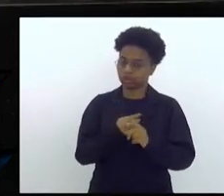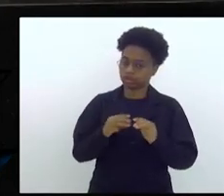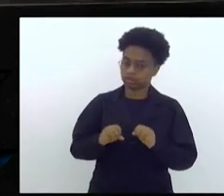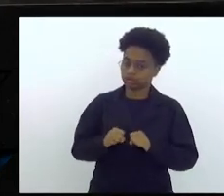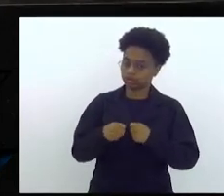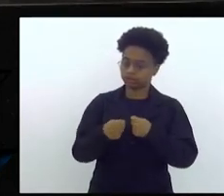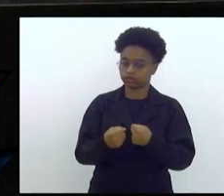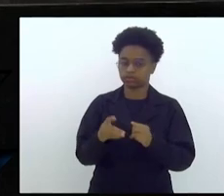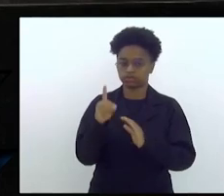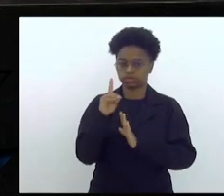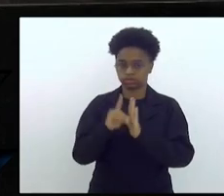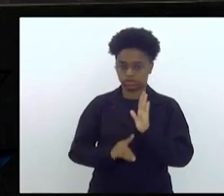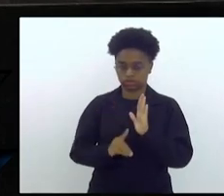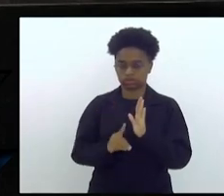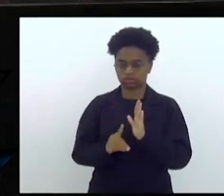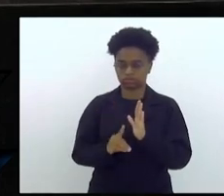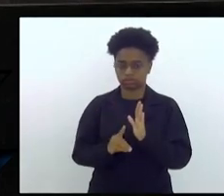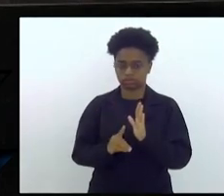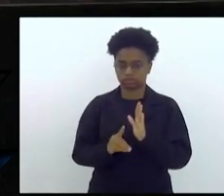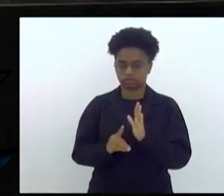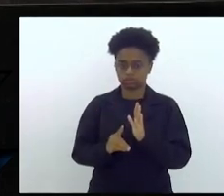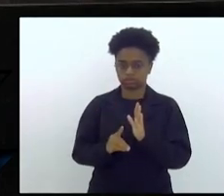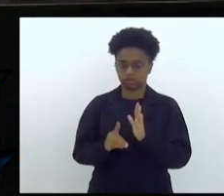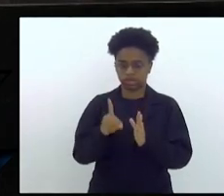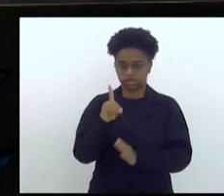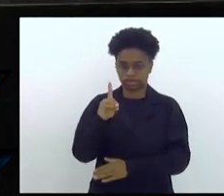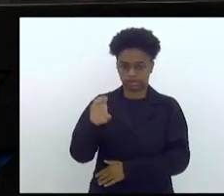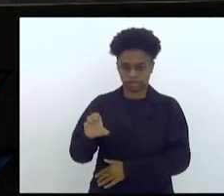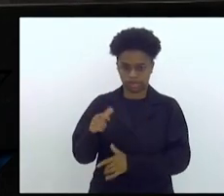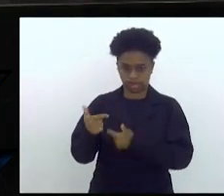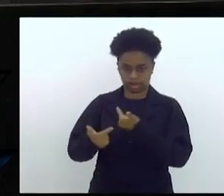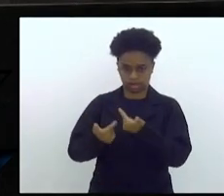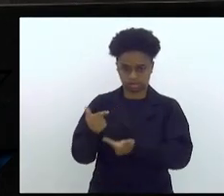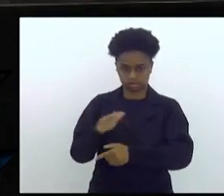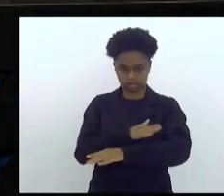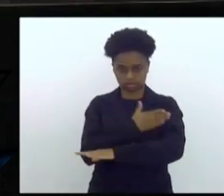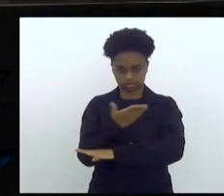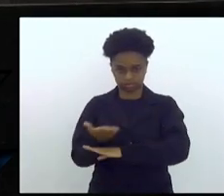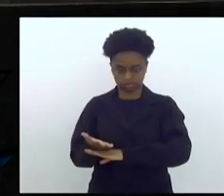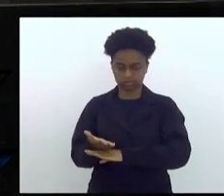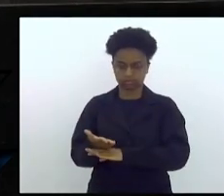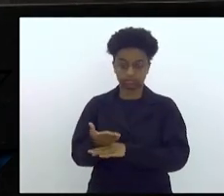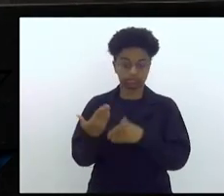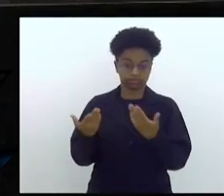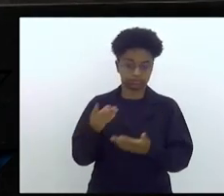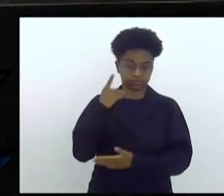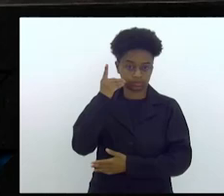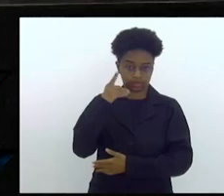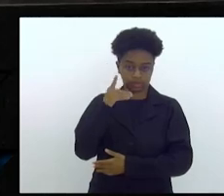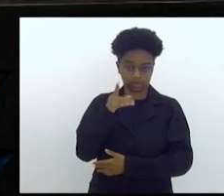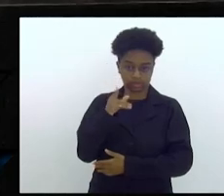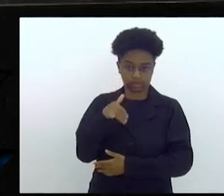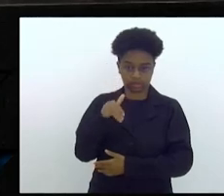o direito da Dedicação exclusiva Deputado Yuri Moura nós estamos